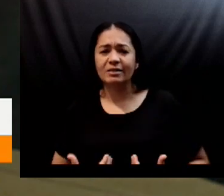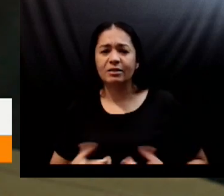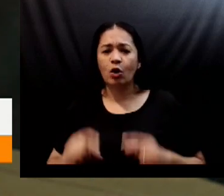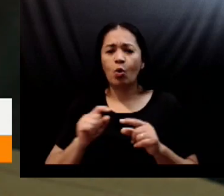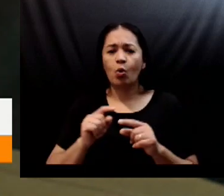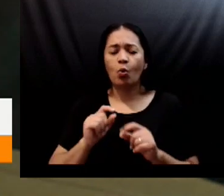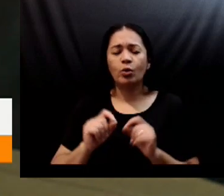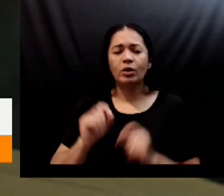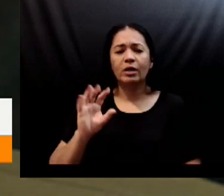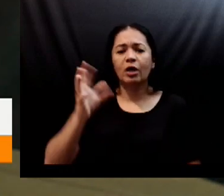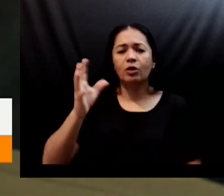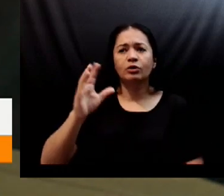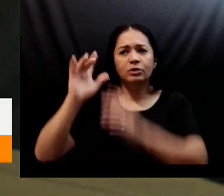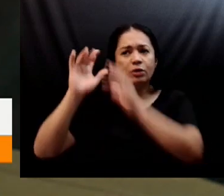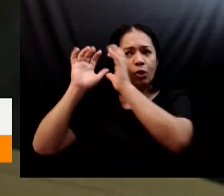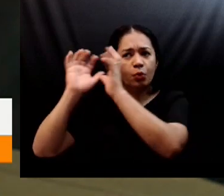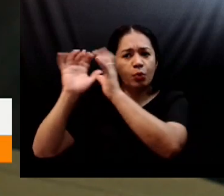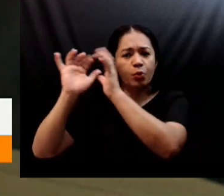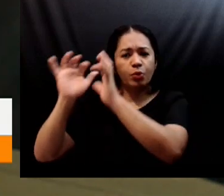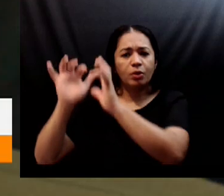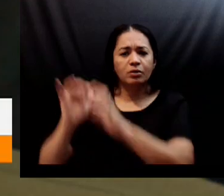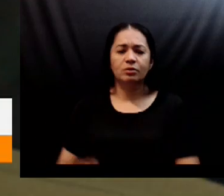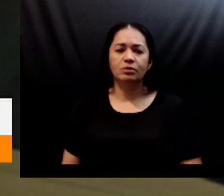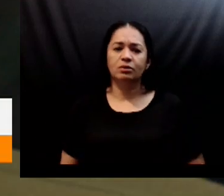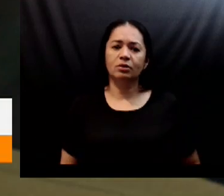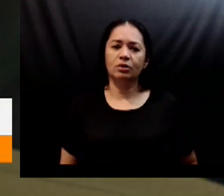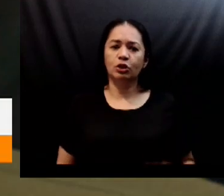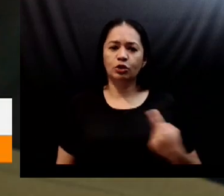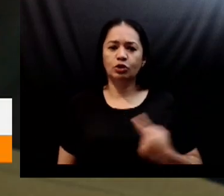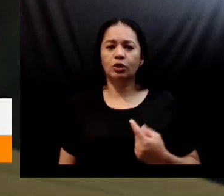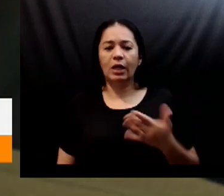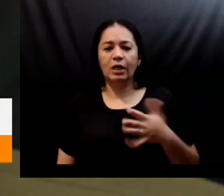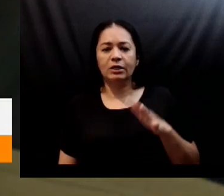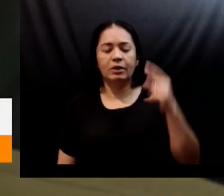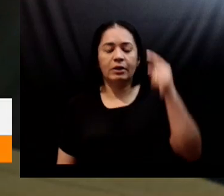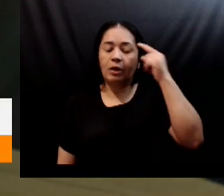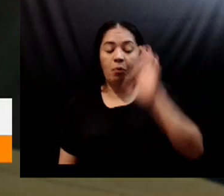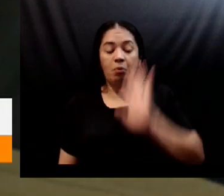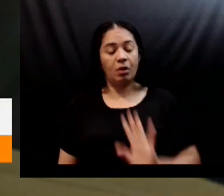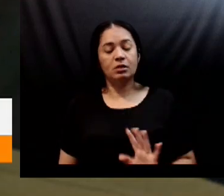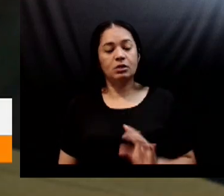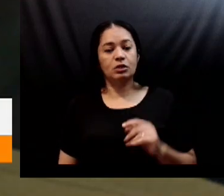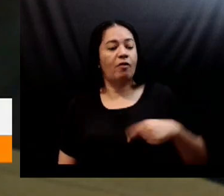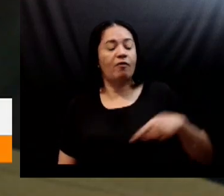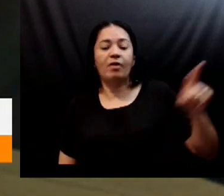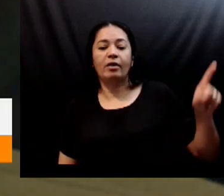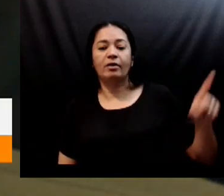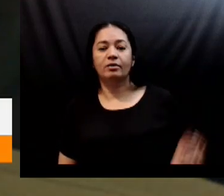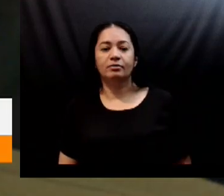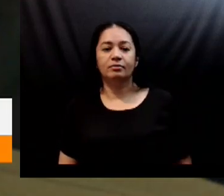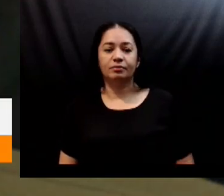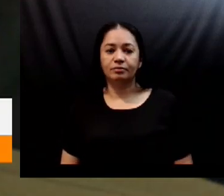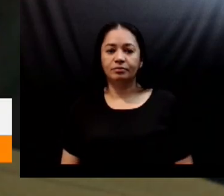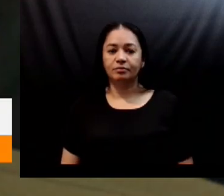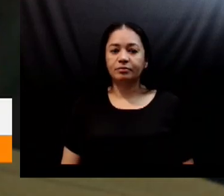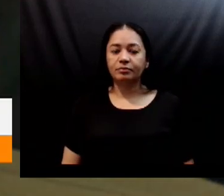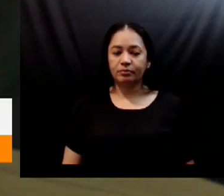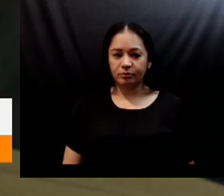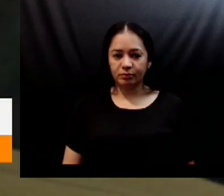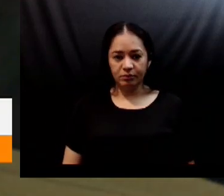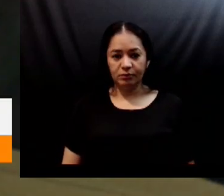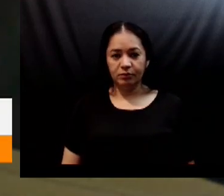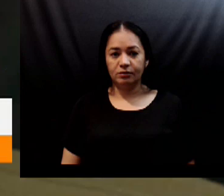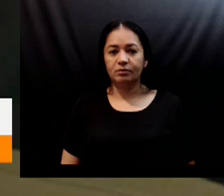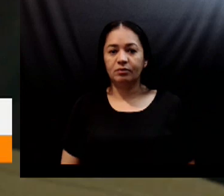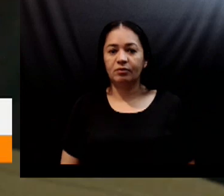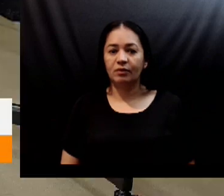Ana Júlia, que a gente às vezes nem pensa, a gente só vai, né. Aí depois que a gente tá lá no ato, que a gente fala: